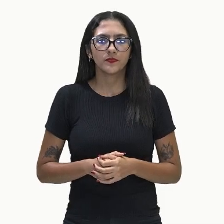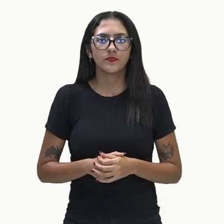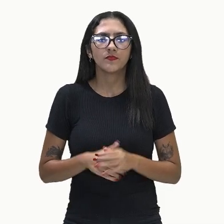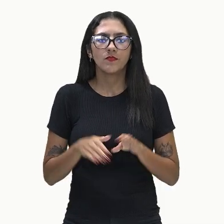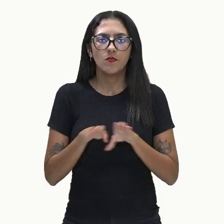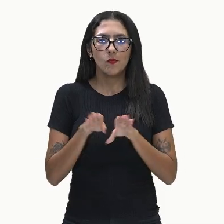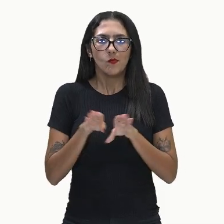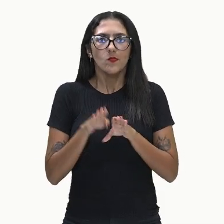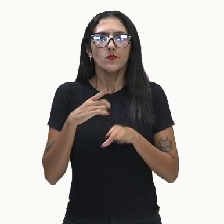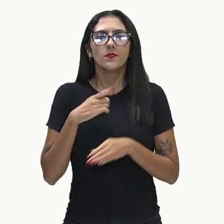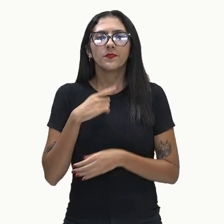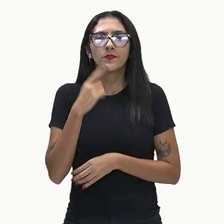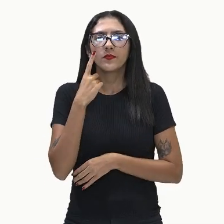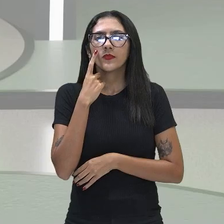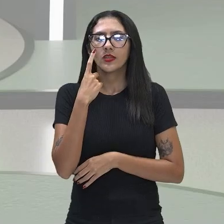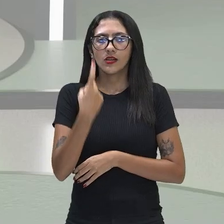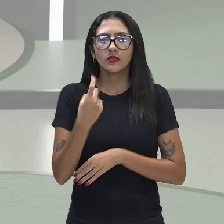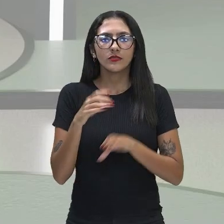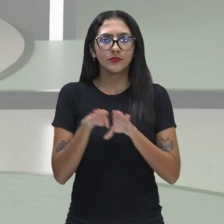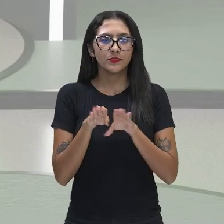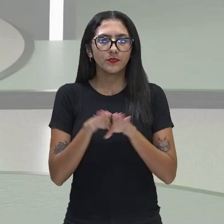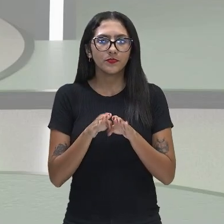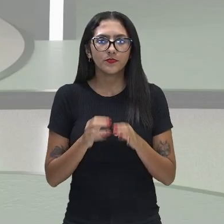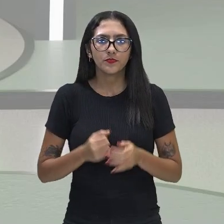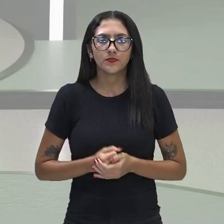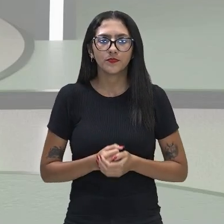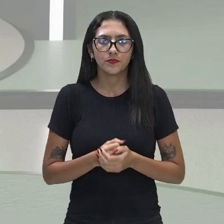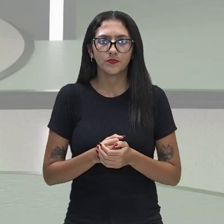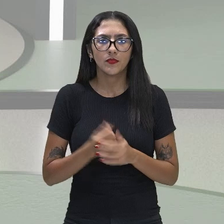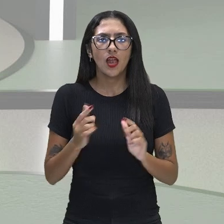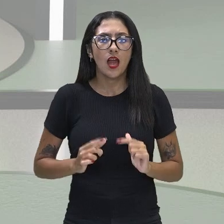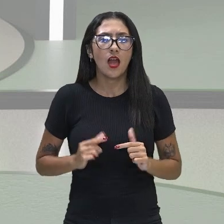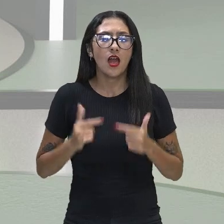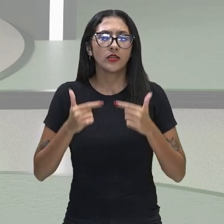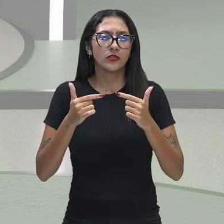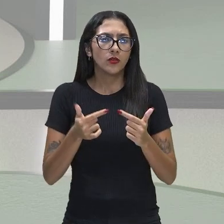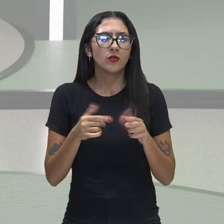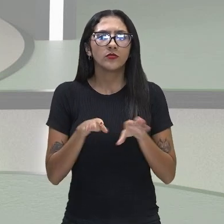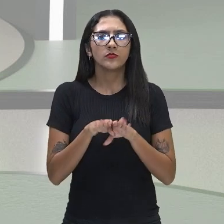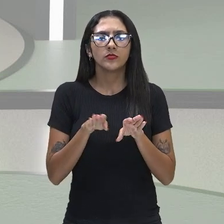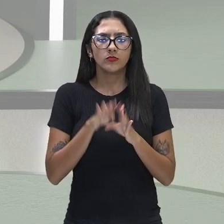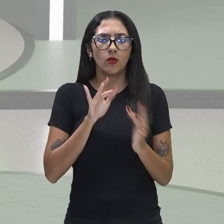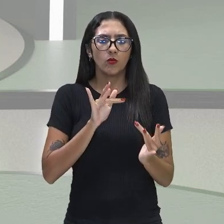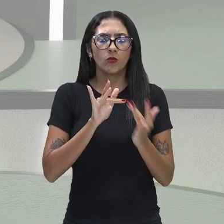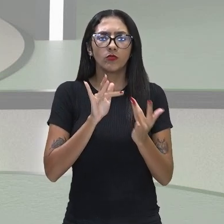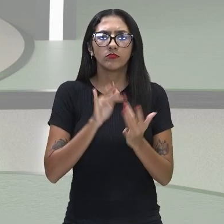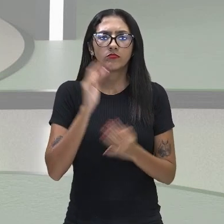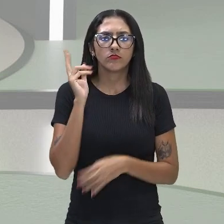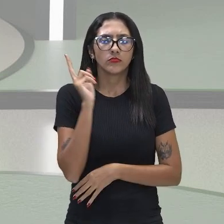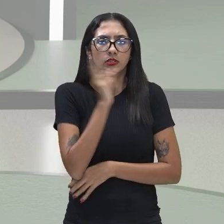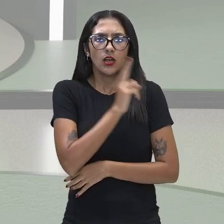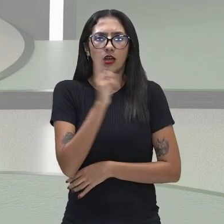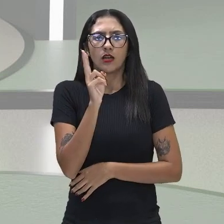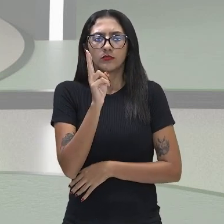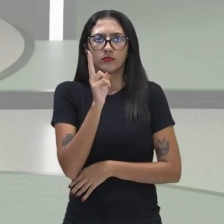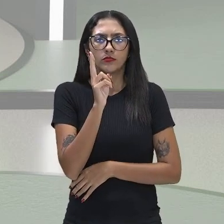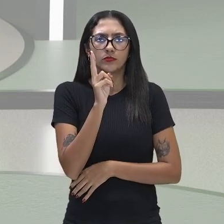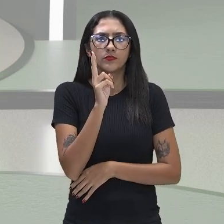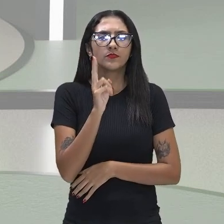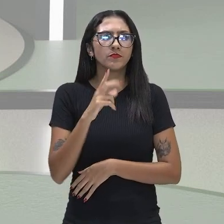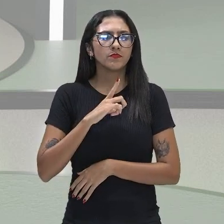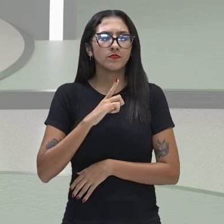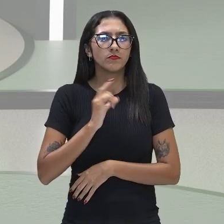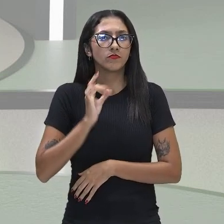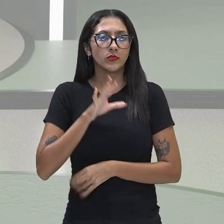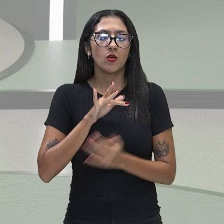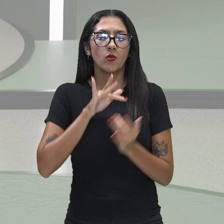que são o quê? Os atos reflexos, que são as reações tão rápidas que a mensagem só chega